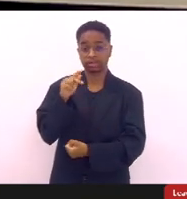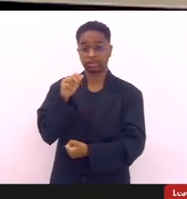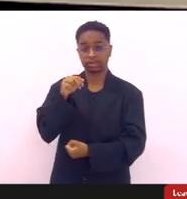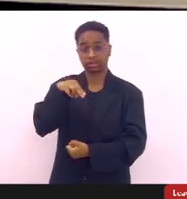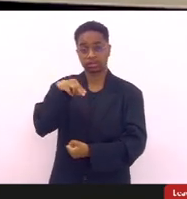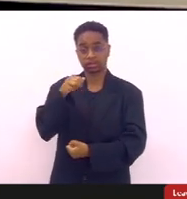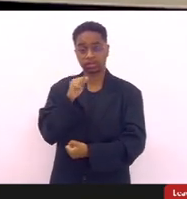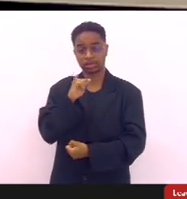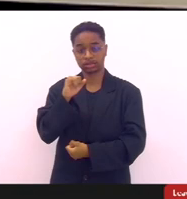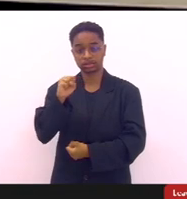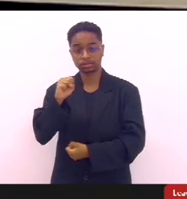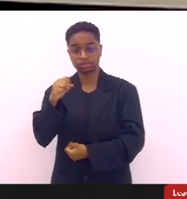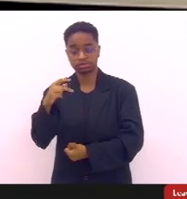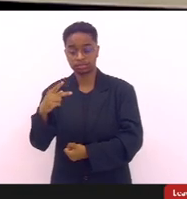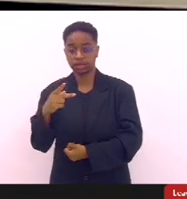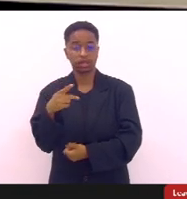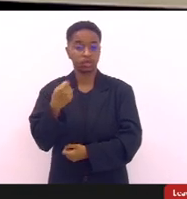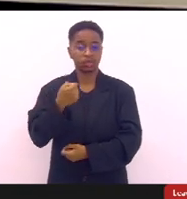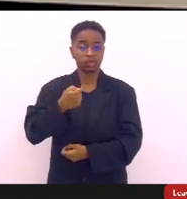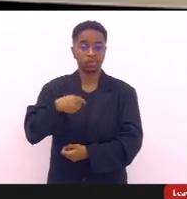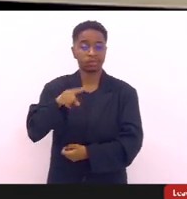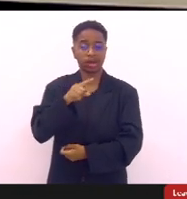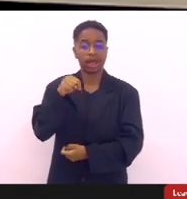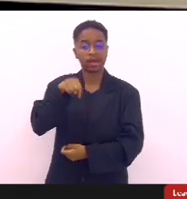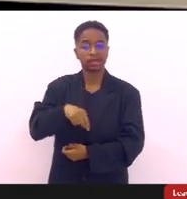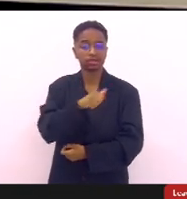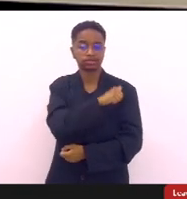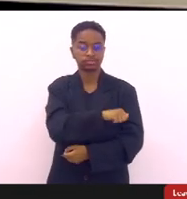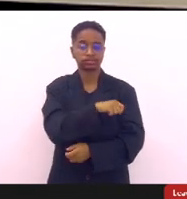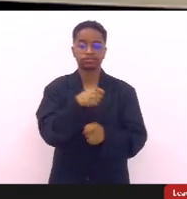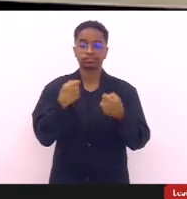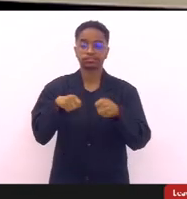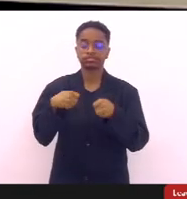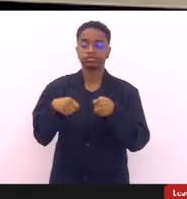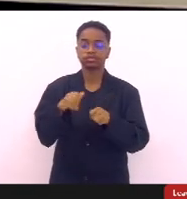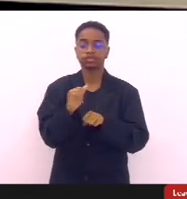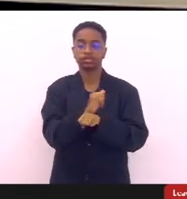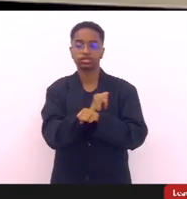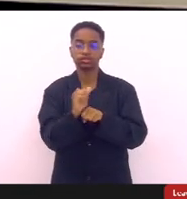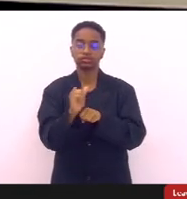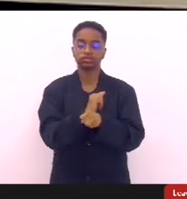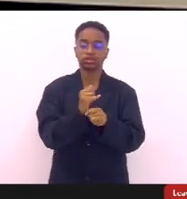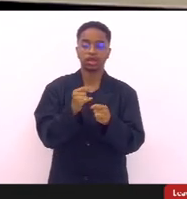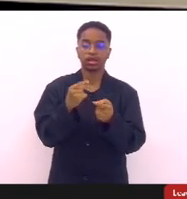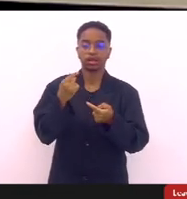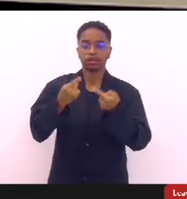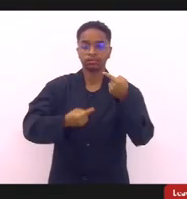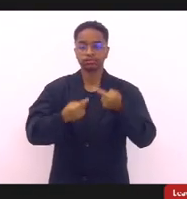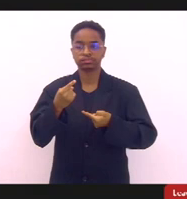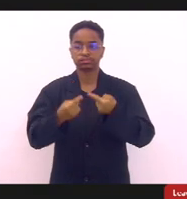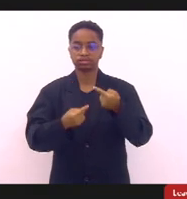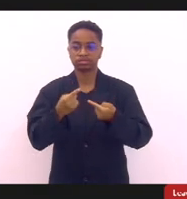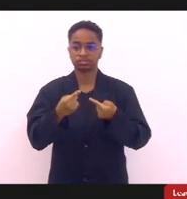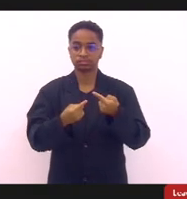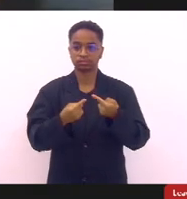o encargo de ter que dialogar, né, as estratégias de assistência à tuberculose, por